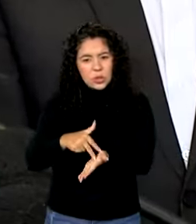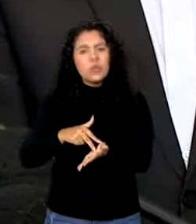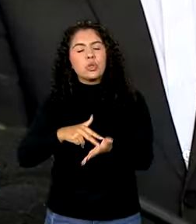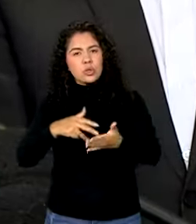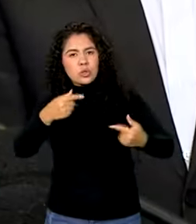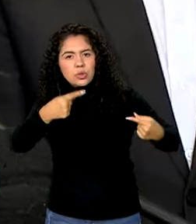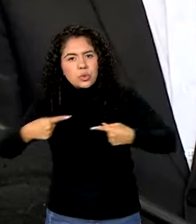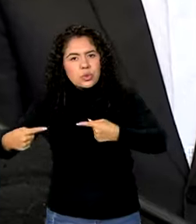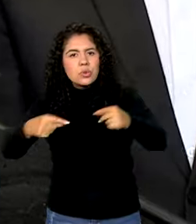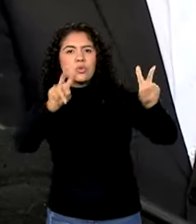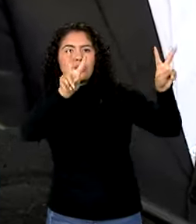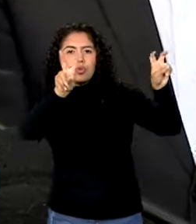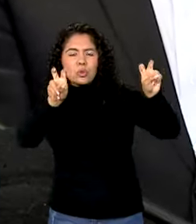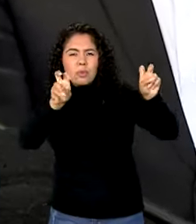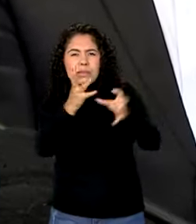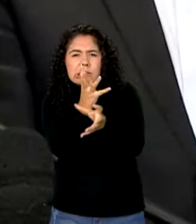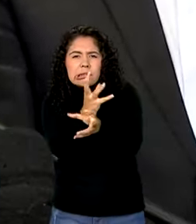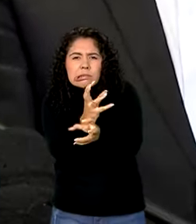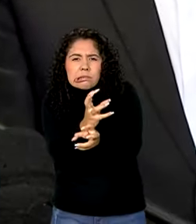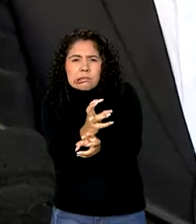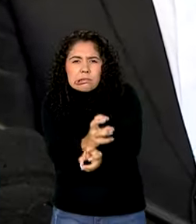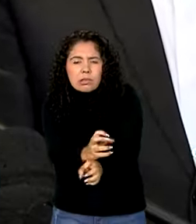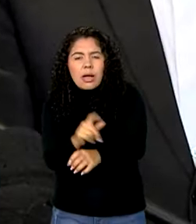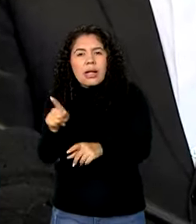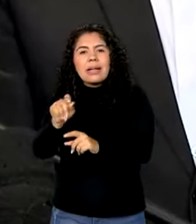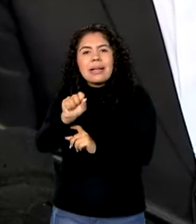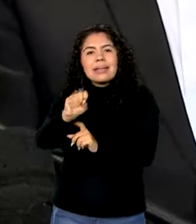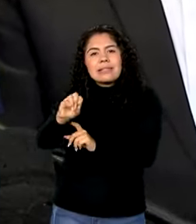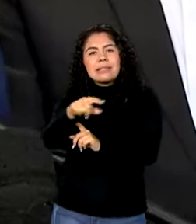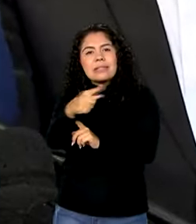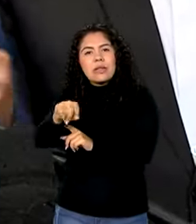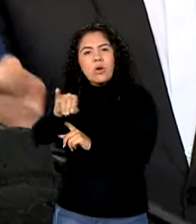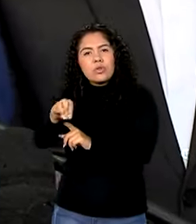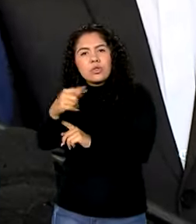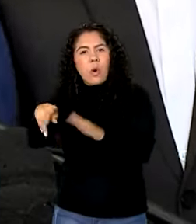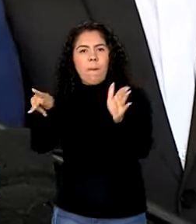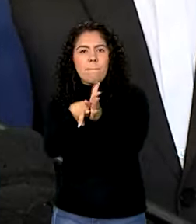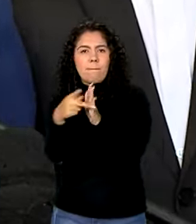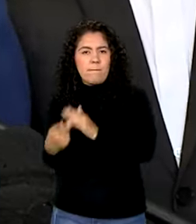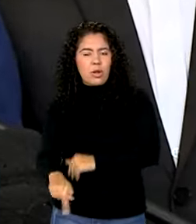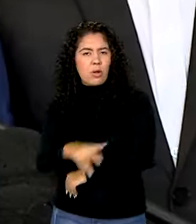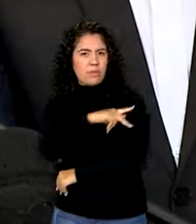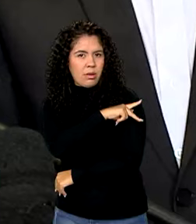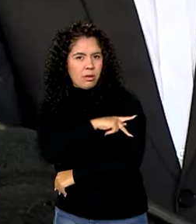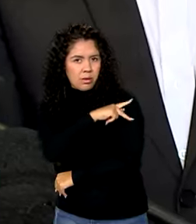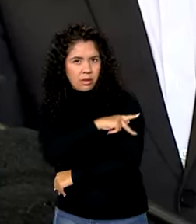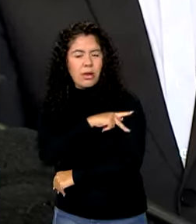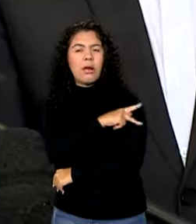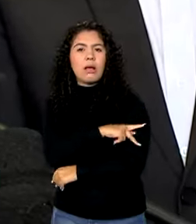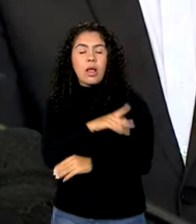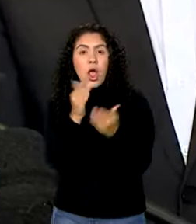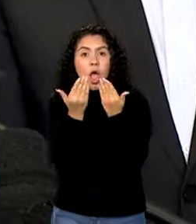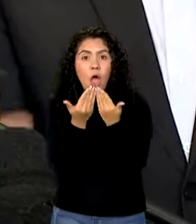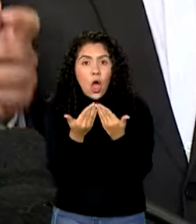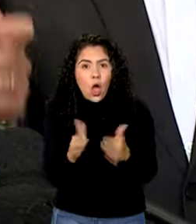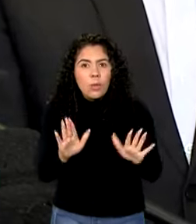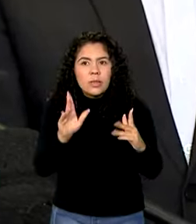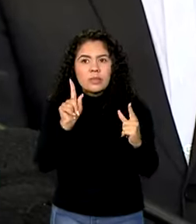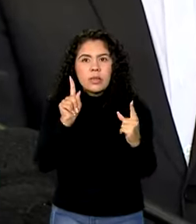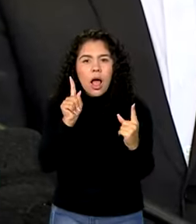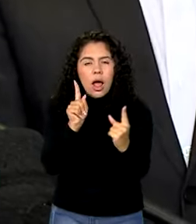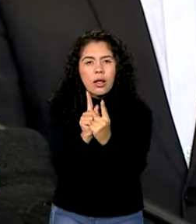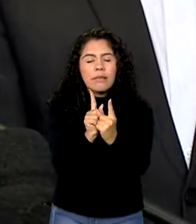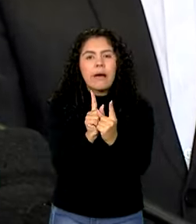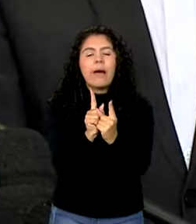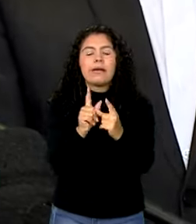de seca ali na região de São João do Piauí. A gente ainda estava começando o atendimento quando já tivemos